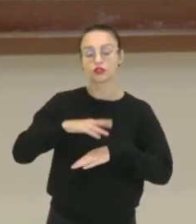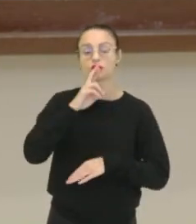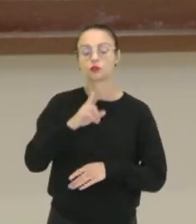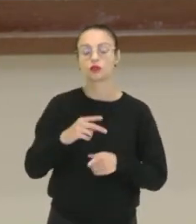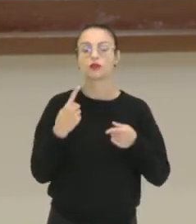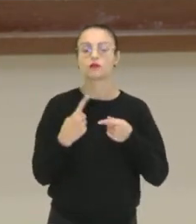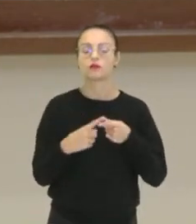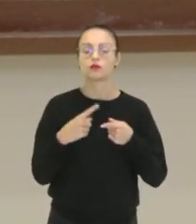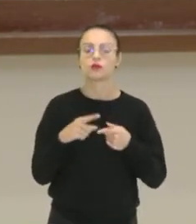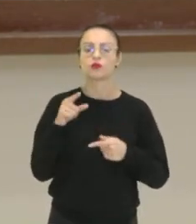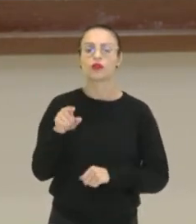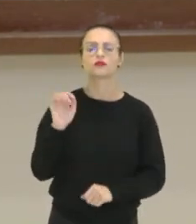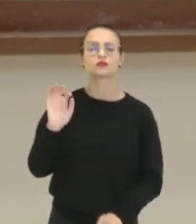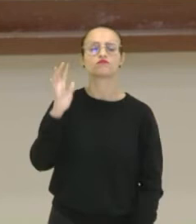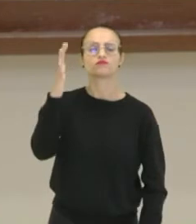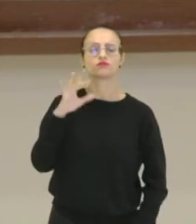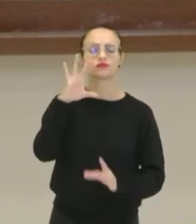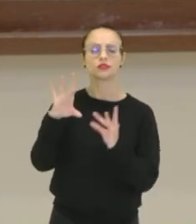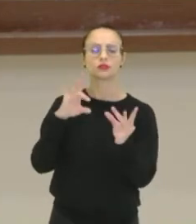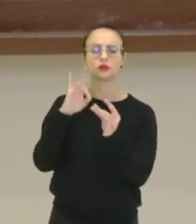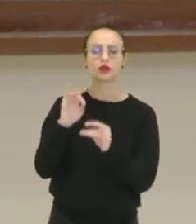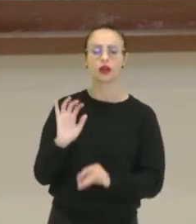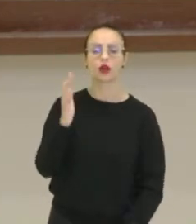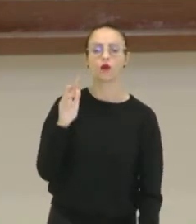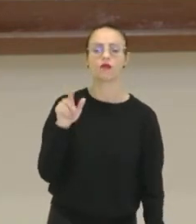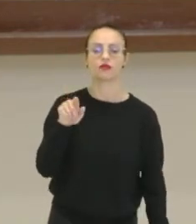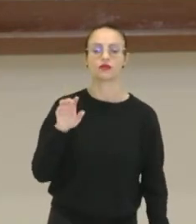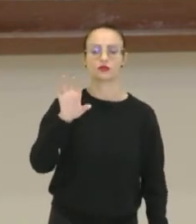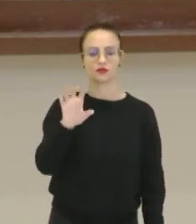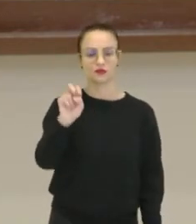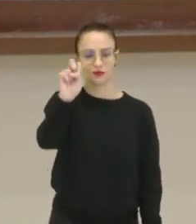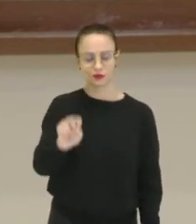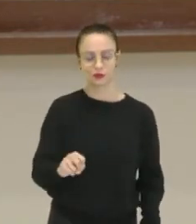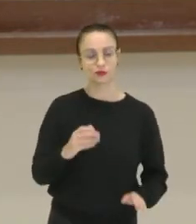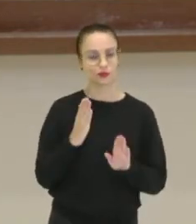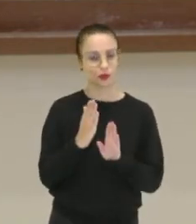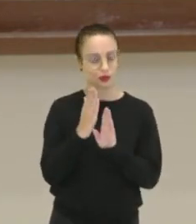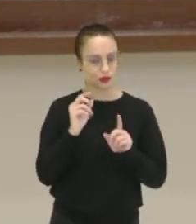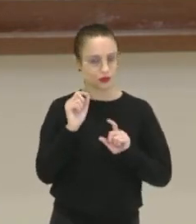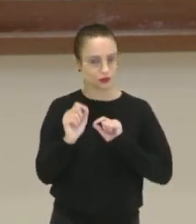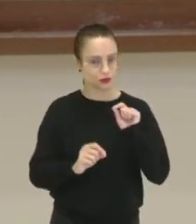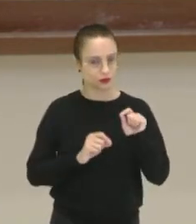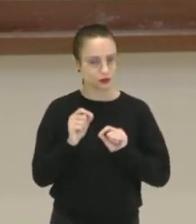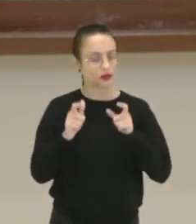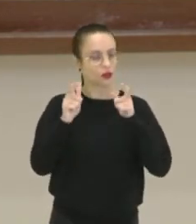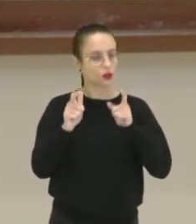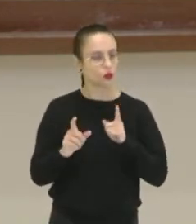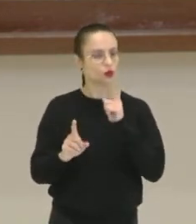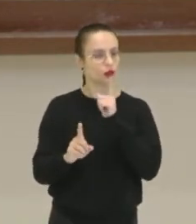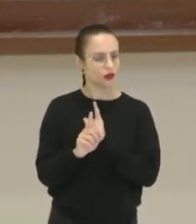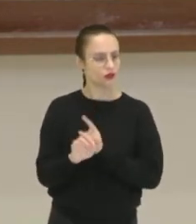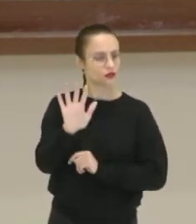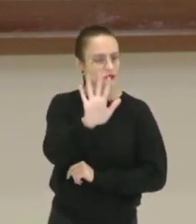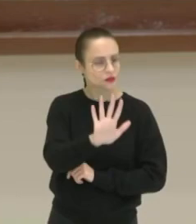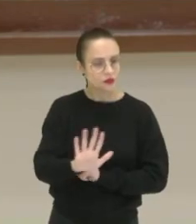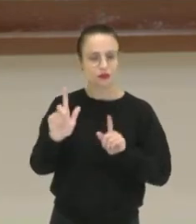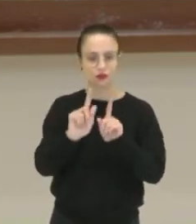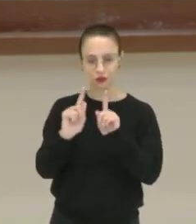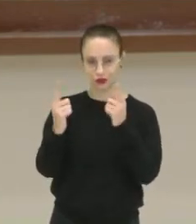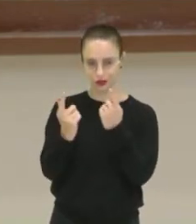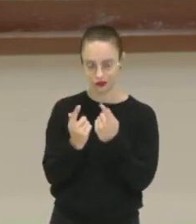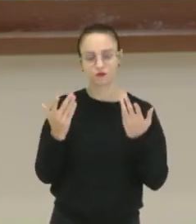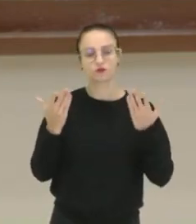que aquele fenômeno específico acontece ali na região sul em função da sua localização geográfica. Então, como a gente poderia